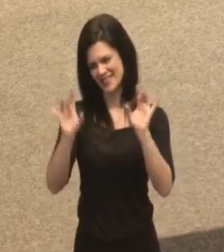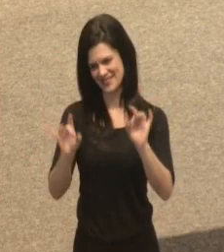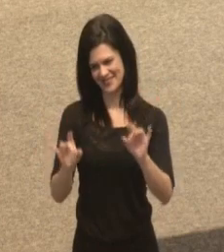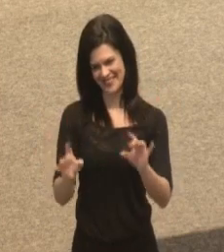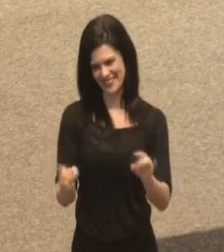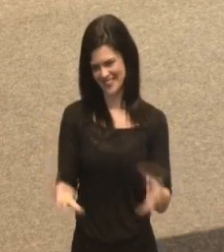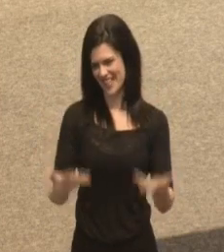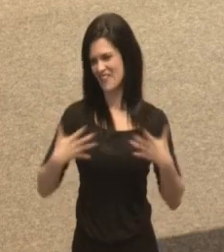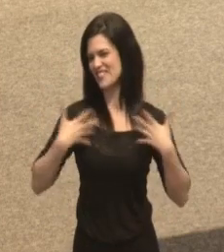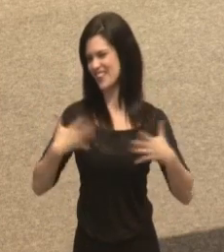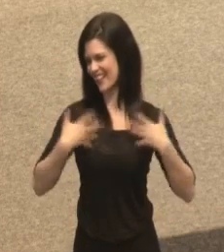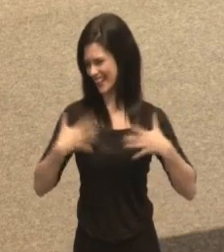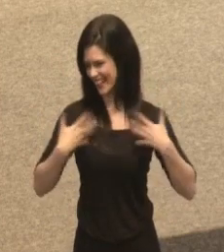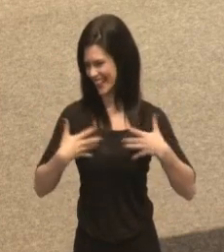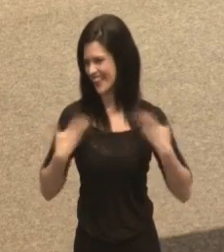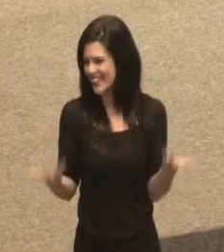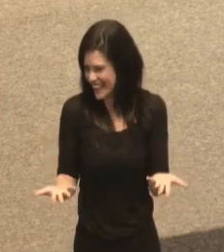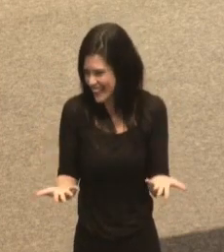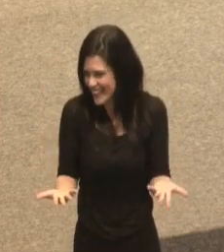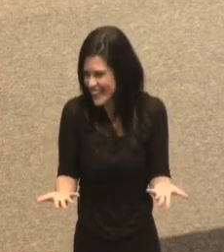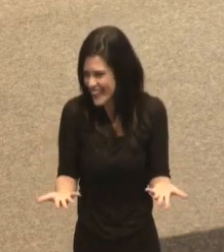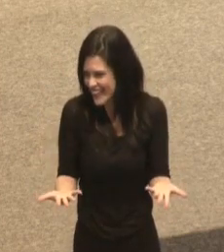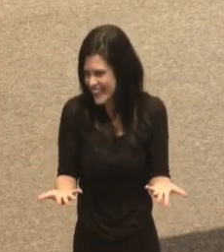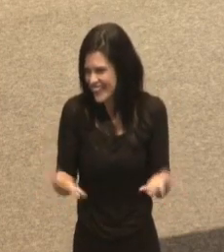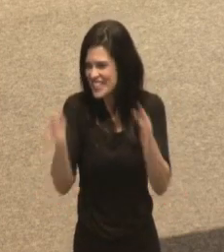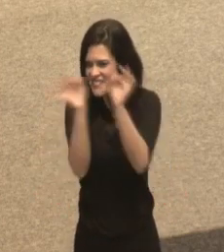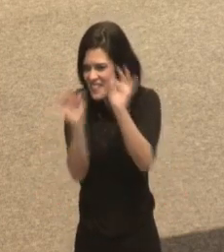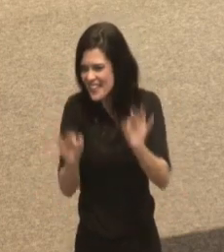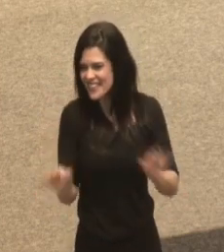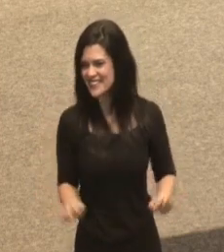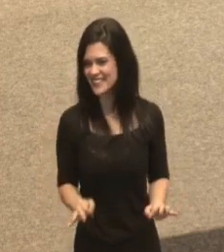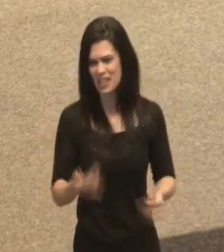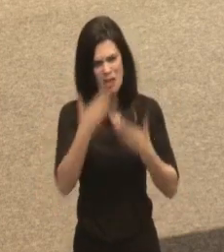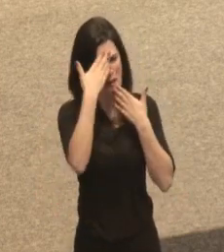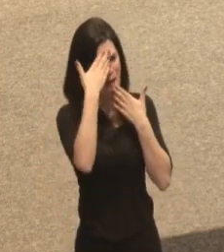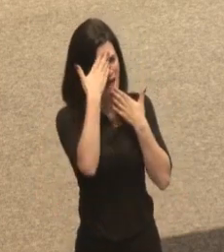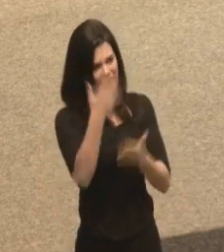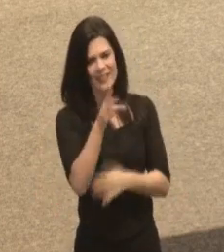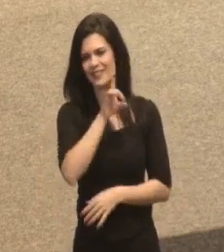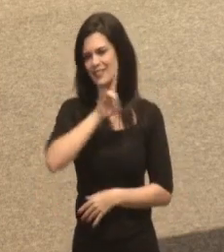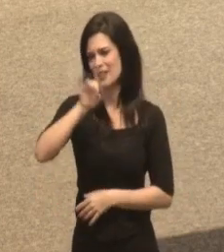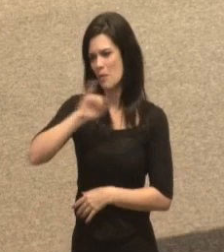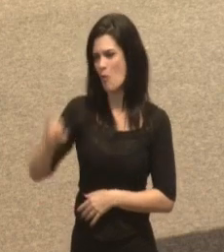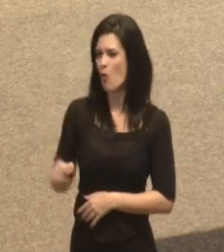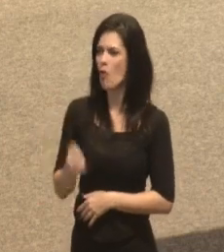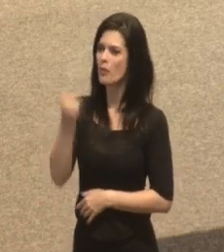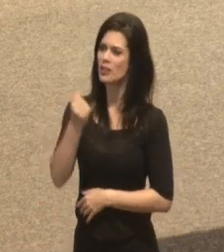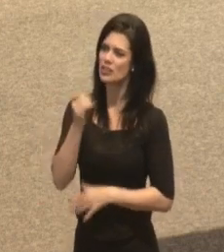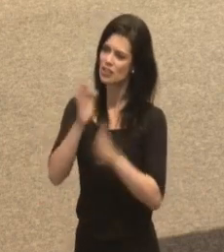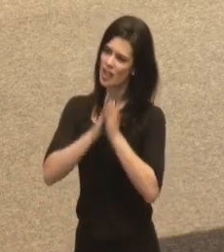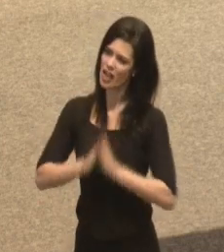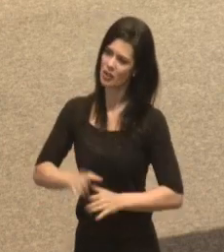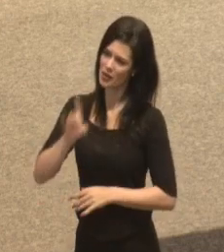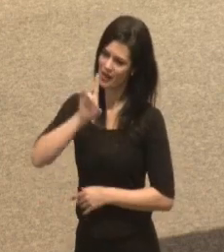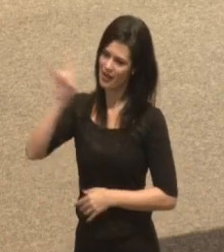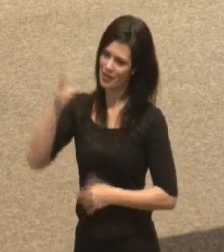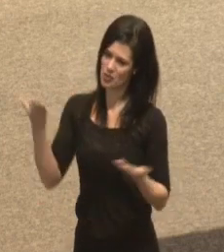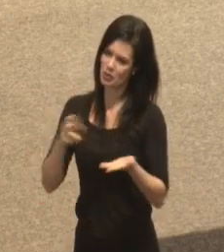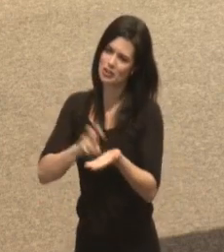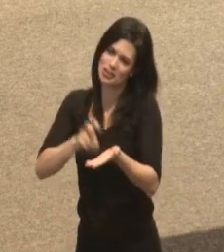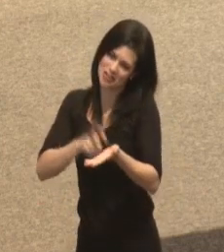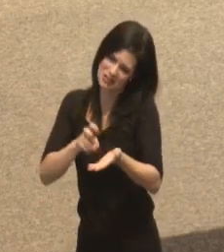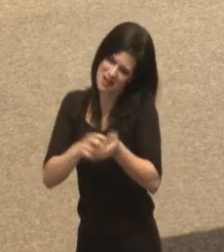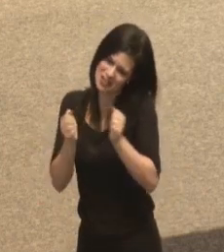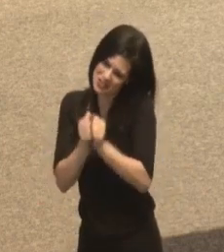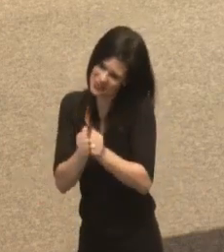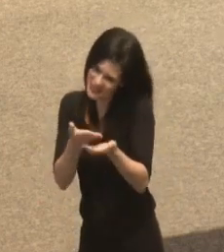é um momento alegre, feliz, e eu dou graças a Deus o privilégio de adorar a Deus nesta manhã